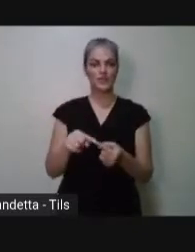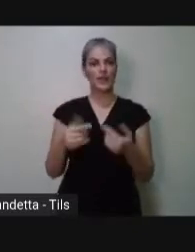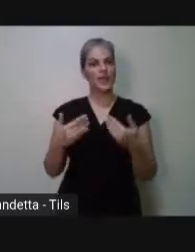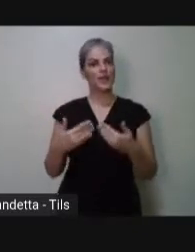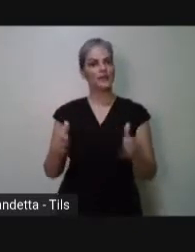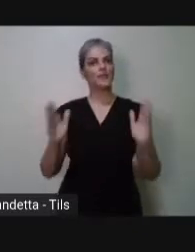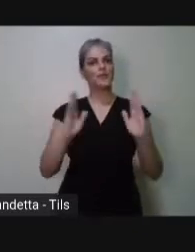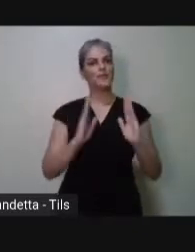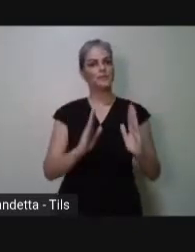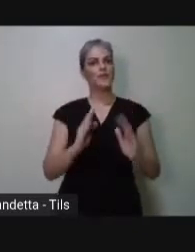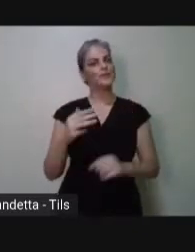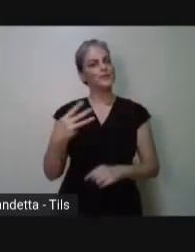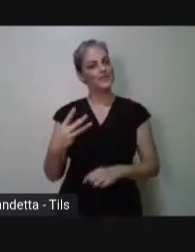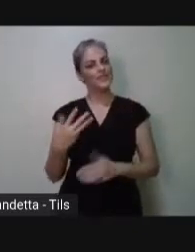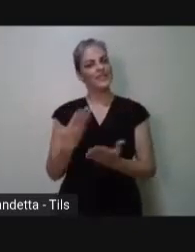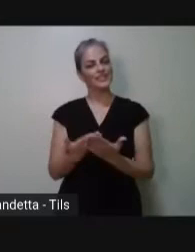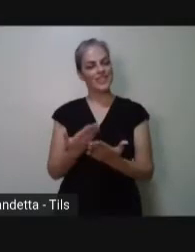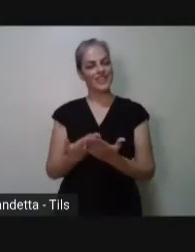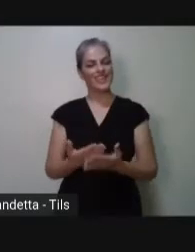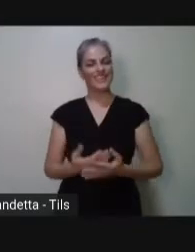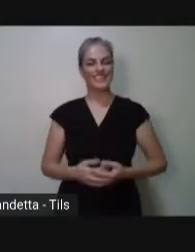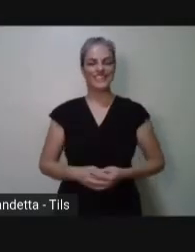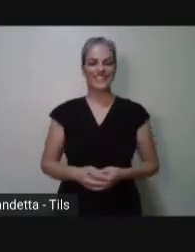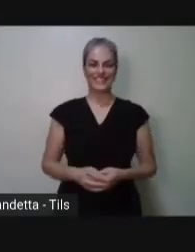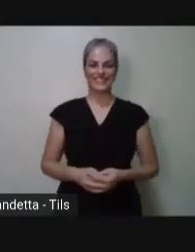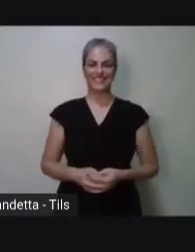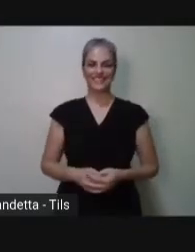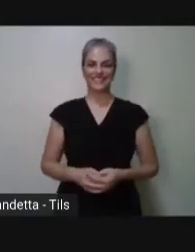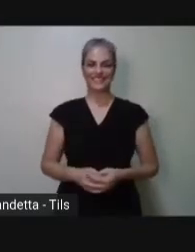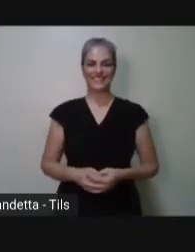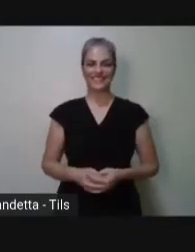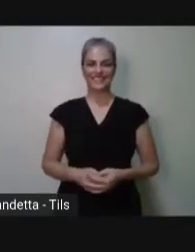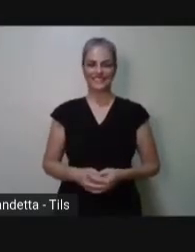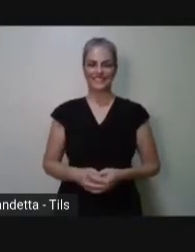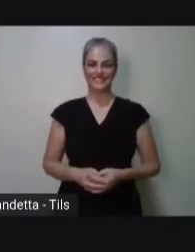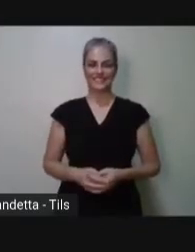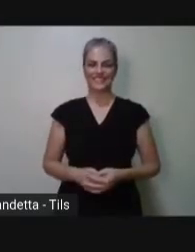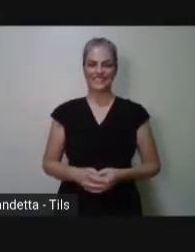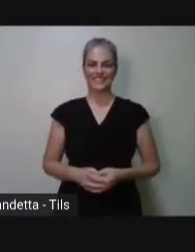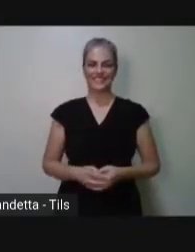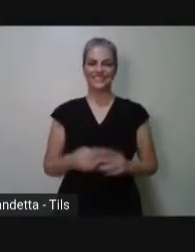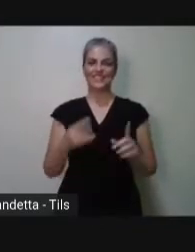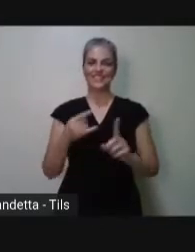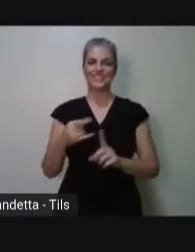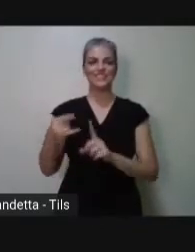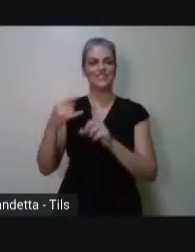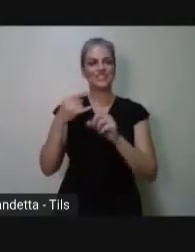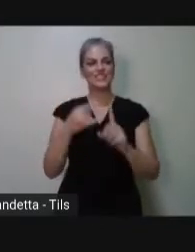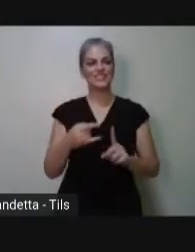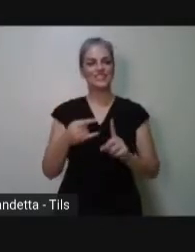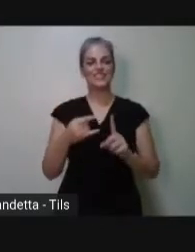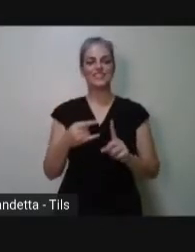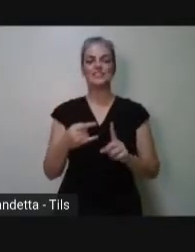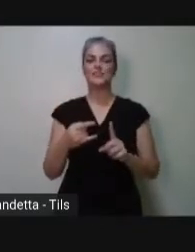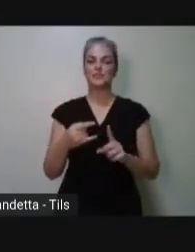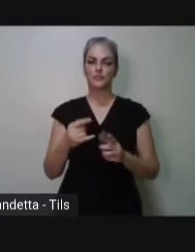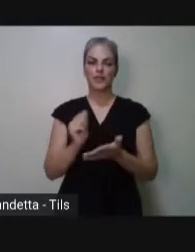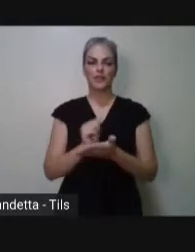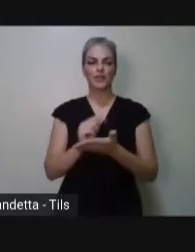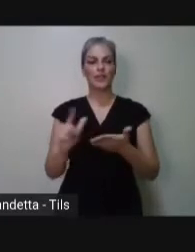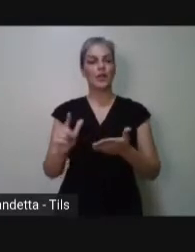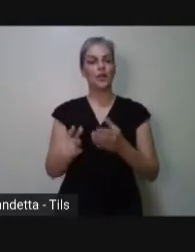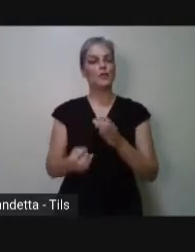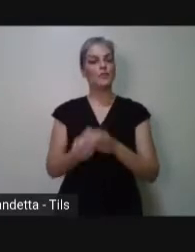módulo 3. Então, por meio dessa webconferência intitulada Alfabetização e Produção de Materiais para